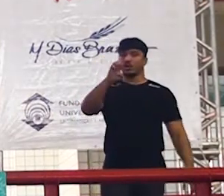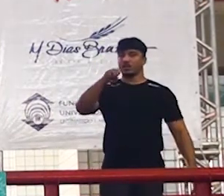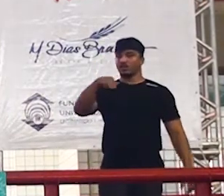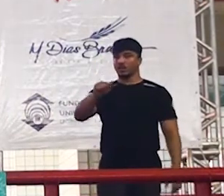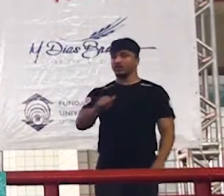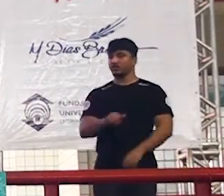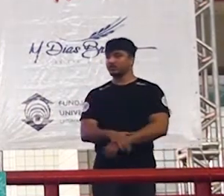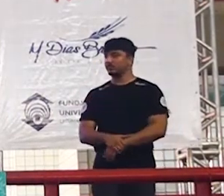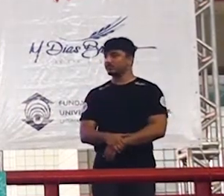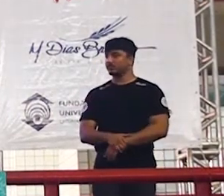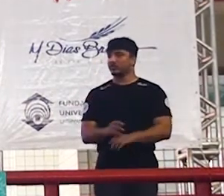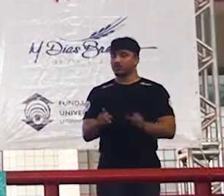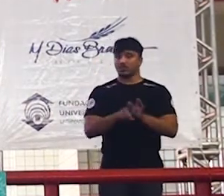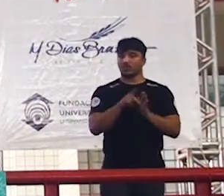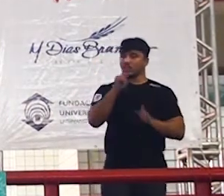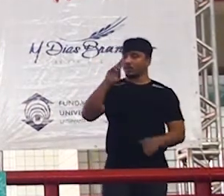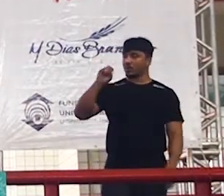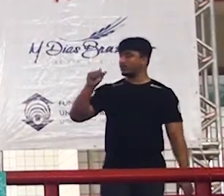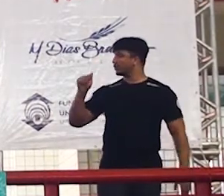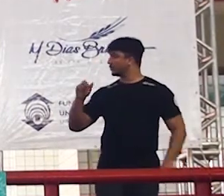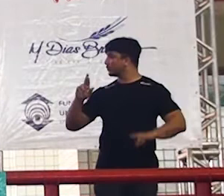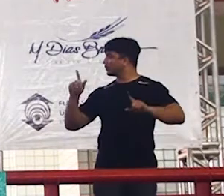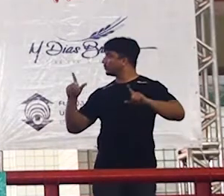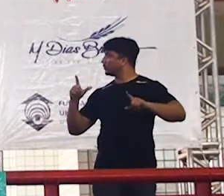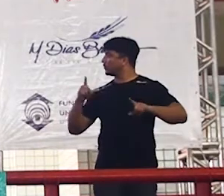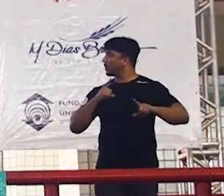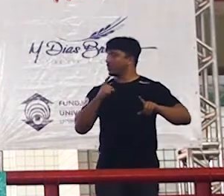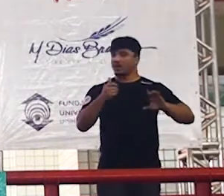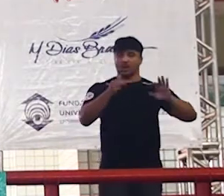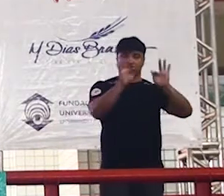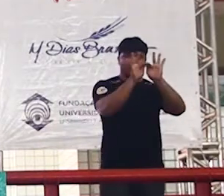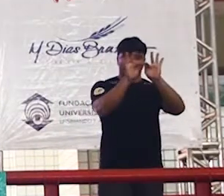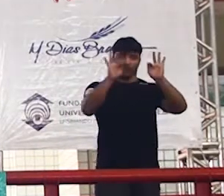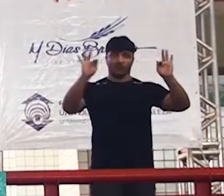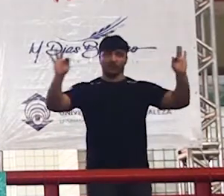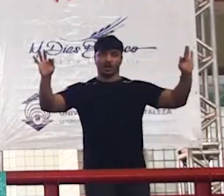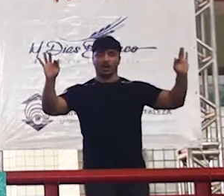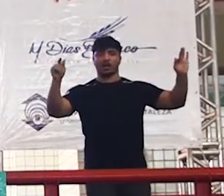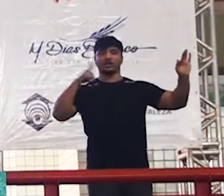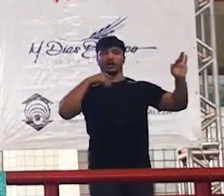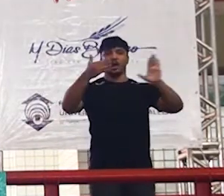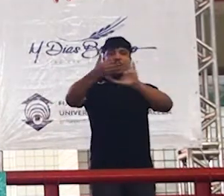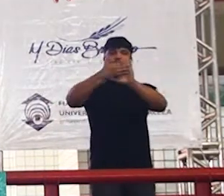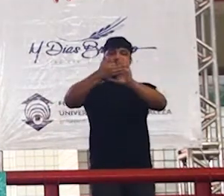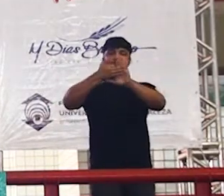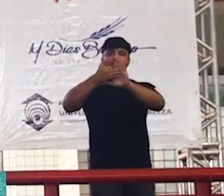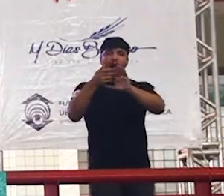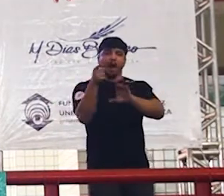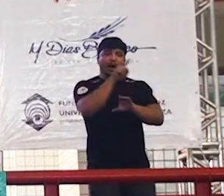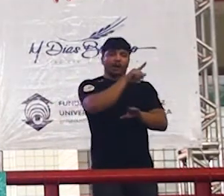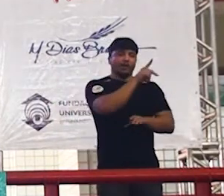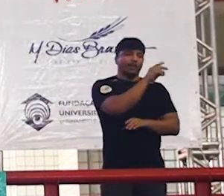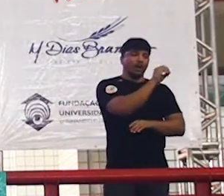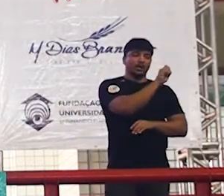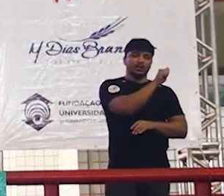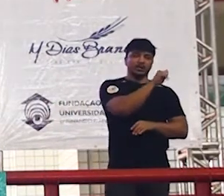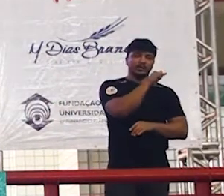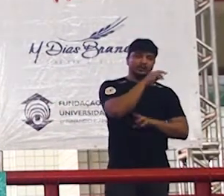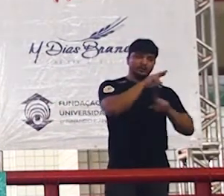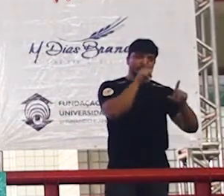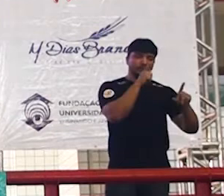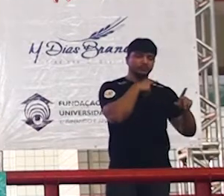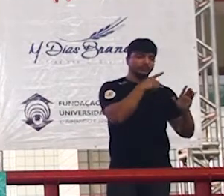aqui é um texto em prosa. Eu tenho frases formando um parágrafo, certo?